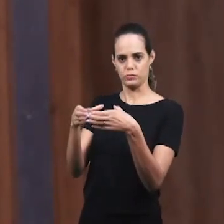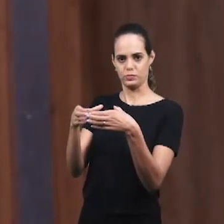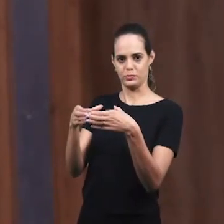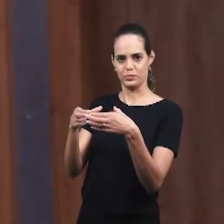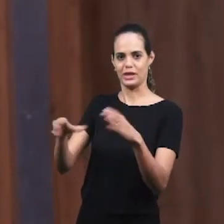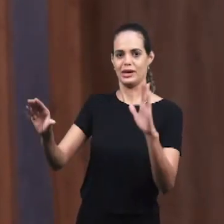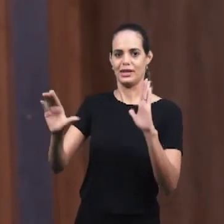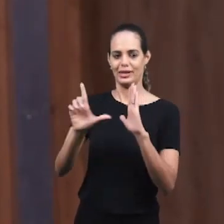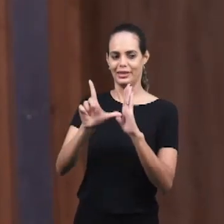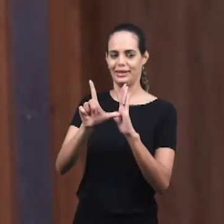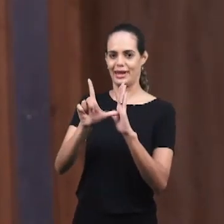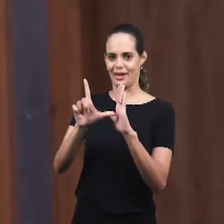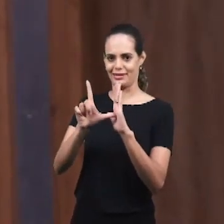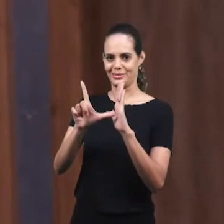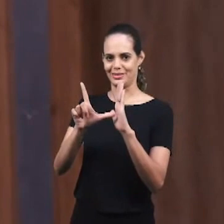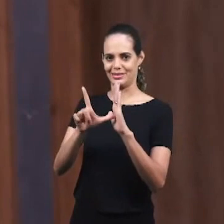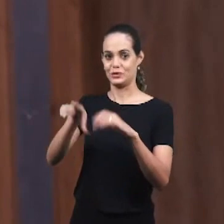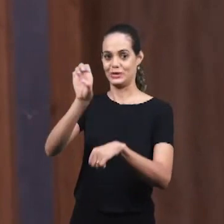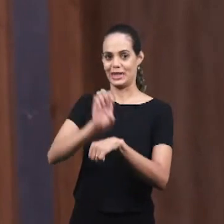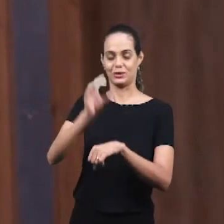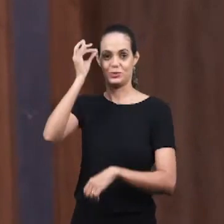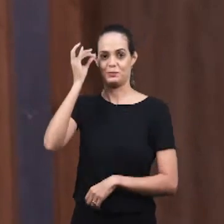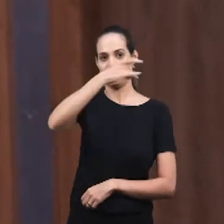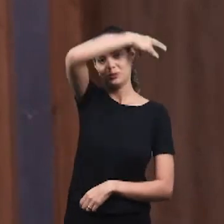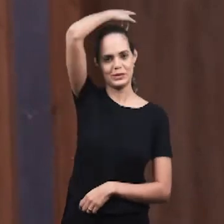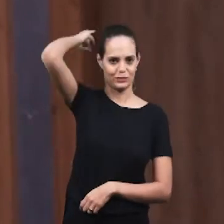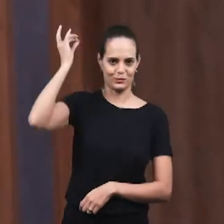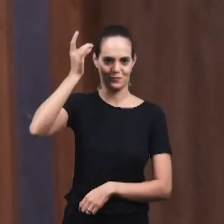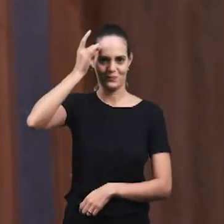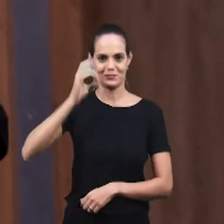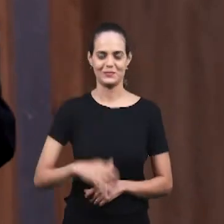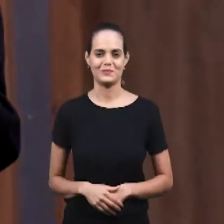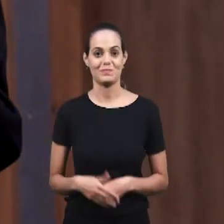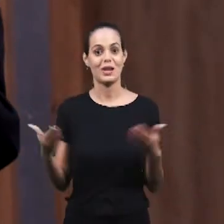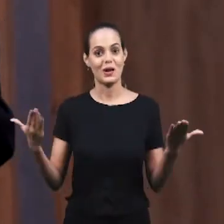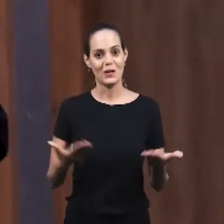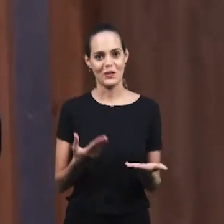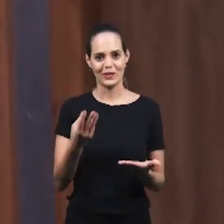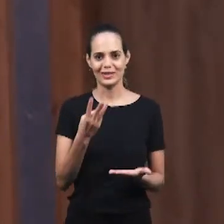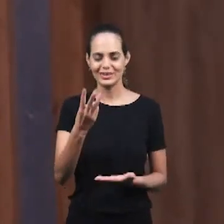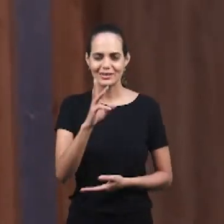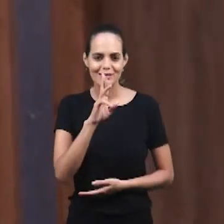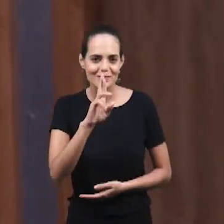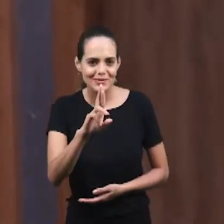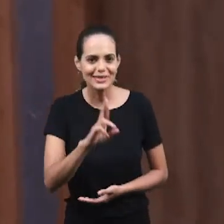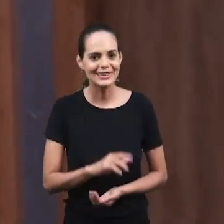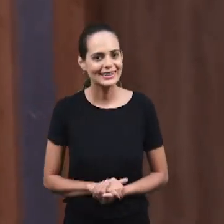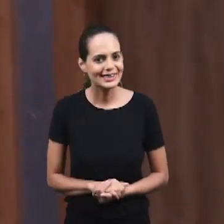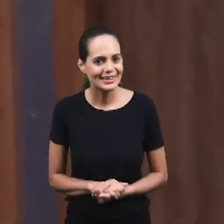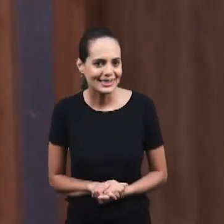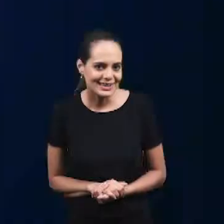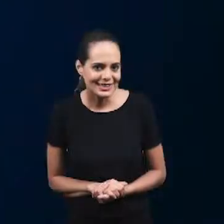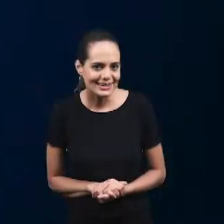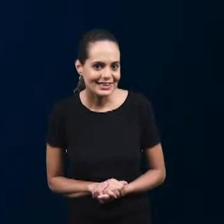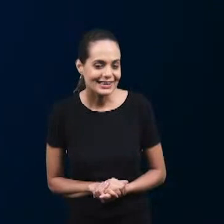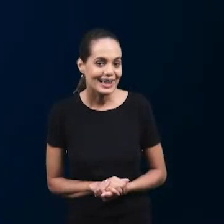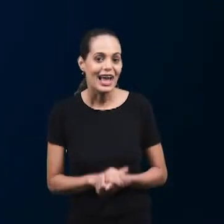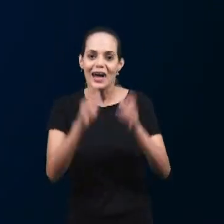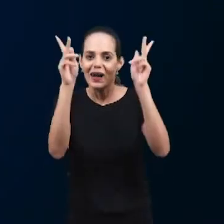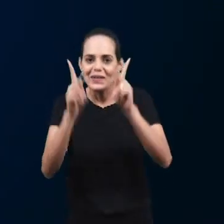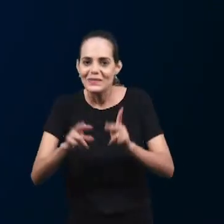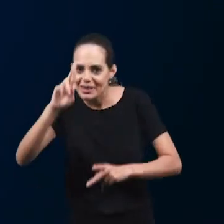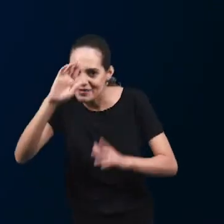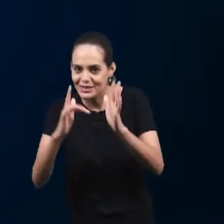de Interlagos, em Linhares, no estado do Espírito Santo. Vamos ouvir então essas 3 respostas dos nossos irmãos. Então,